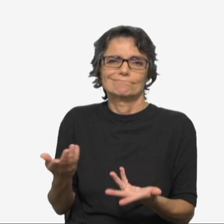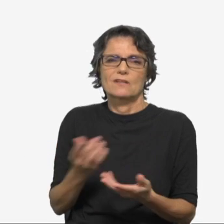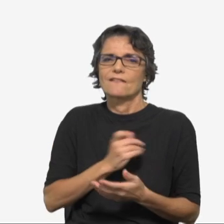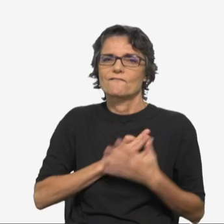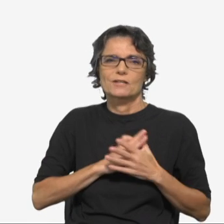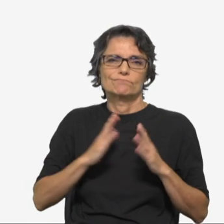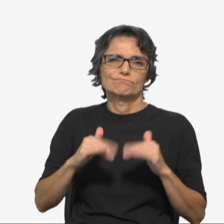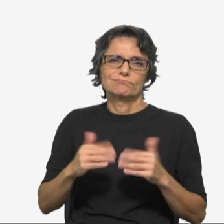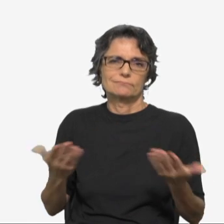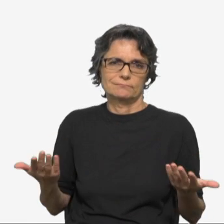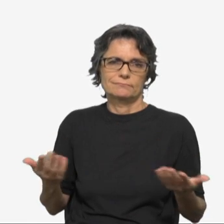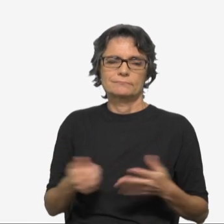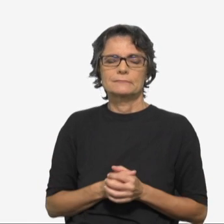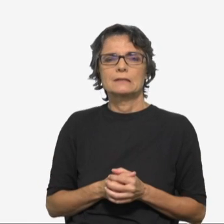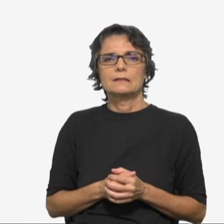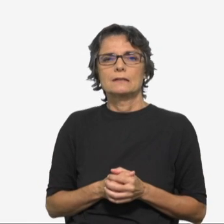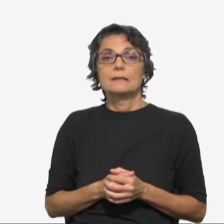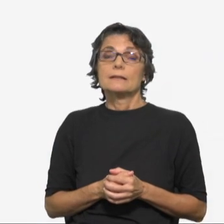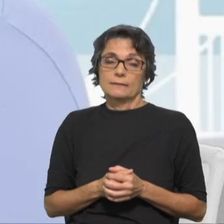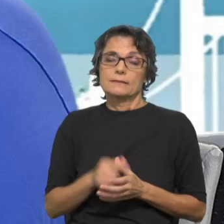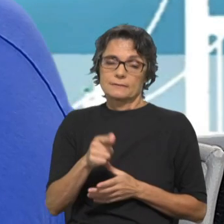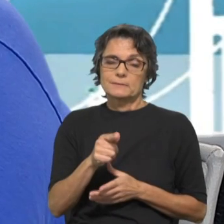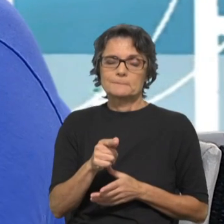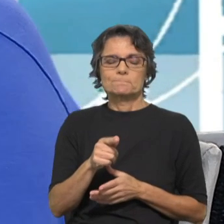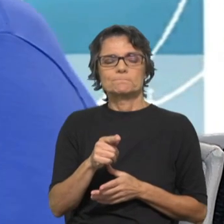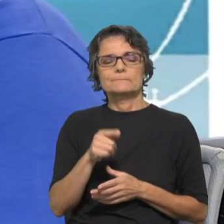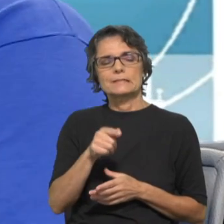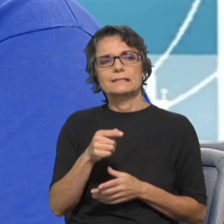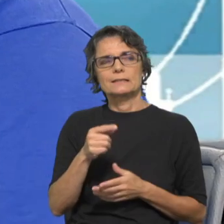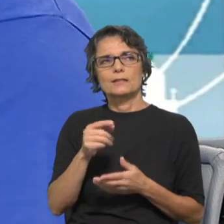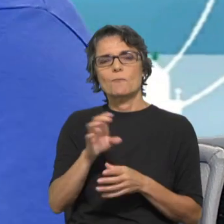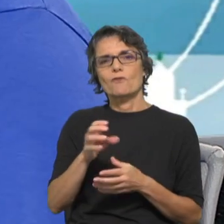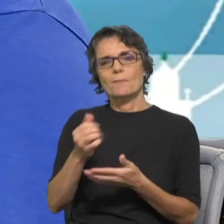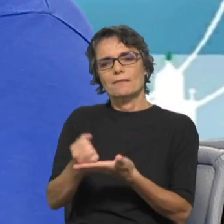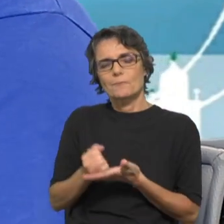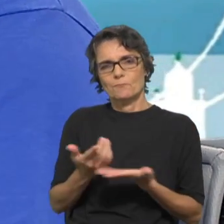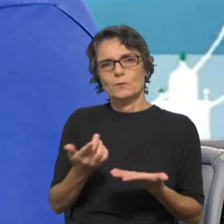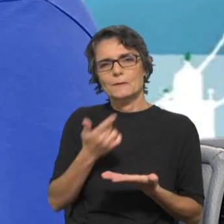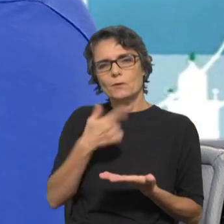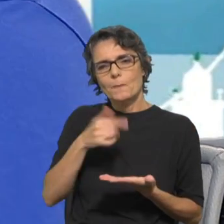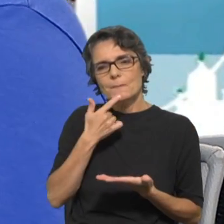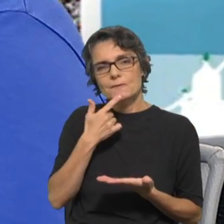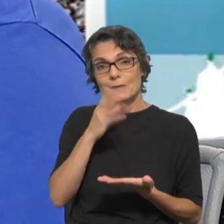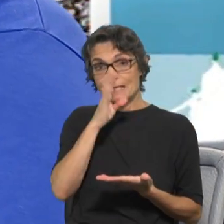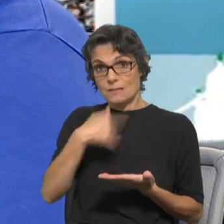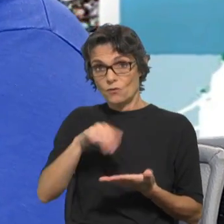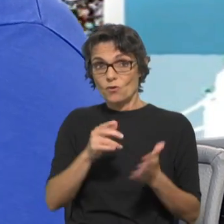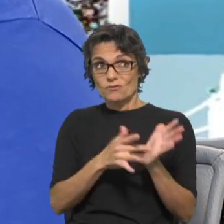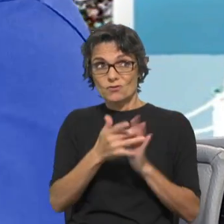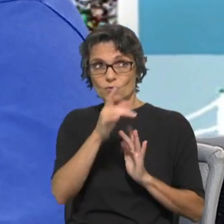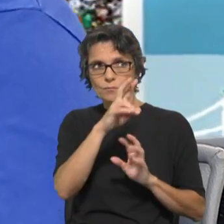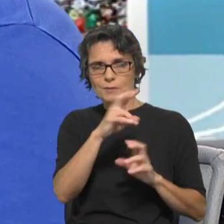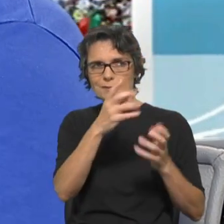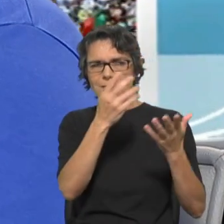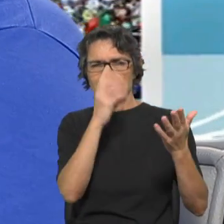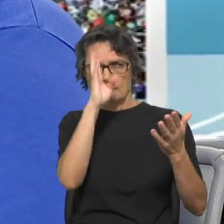muito pedagogo. Ele quer nos ajudar a saber viver como cristãos. E, portanto, aquele Jesus que nós descobrimos, quem